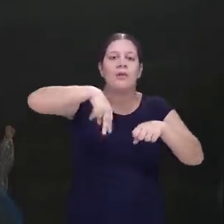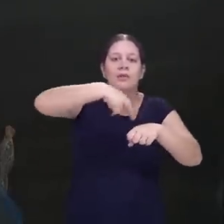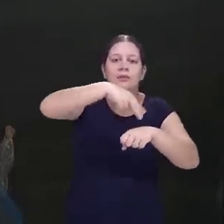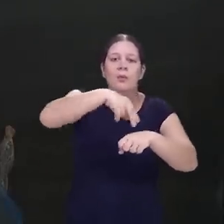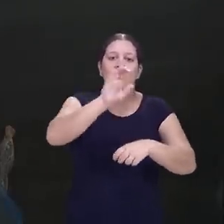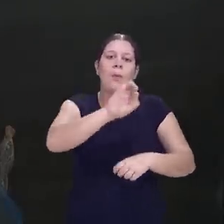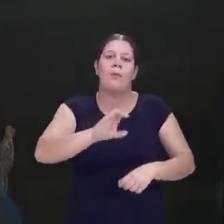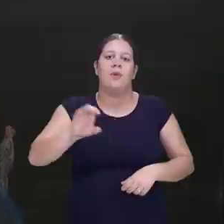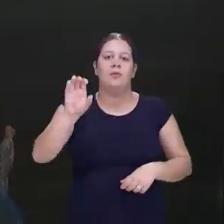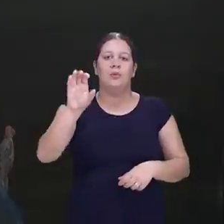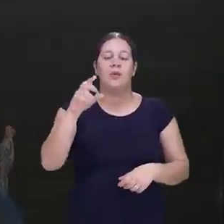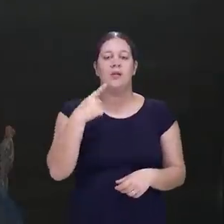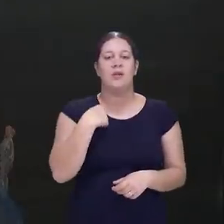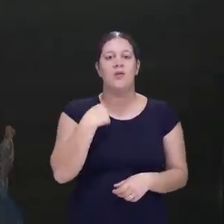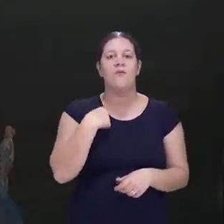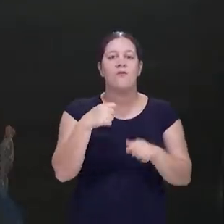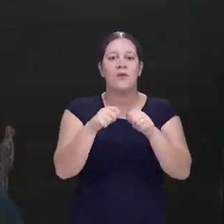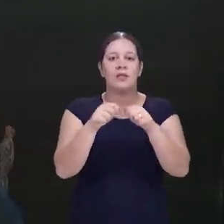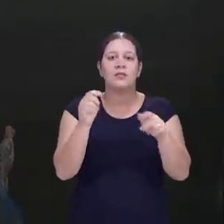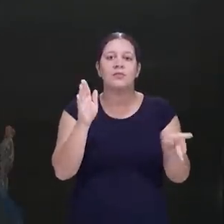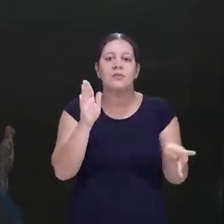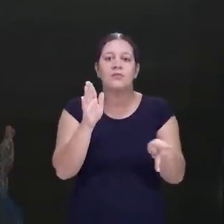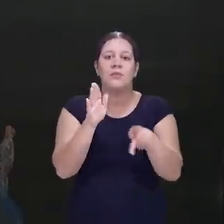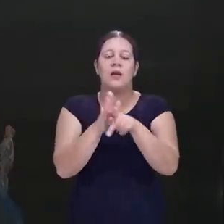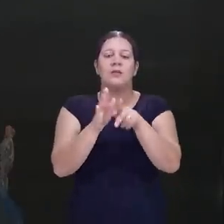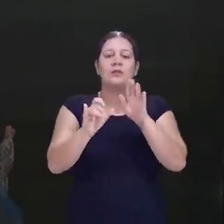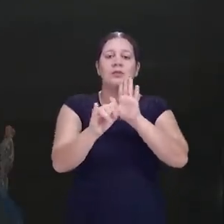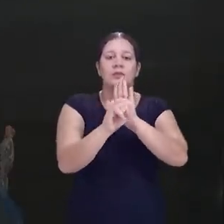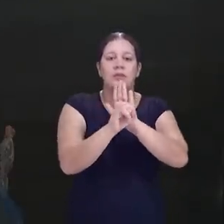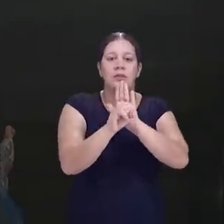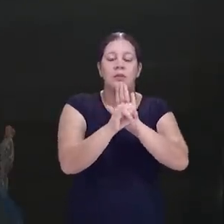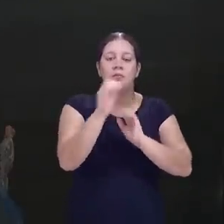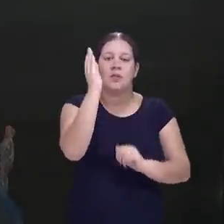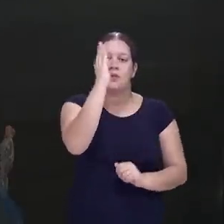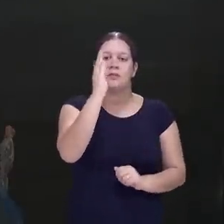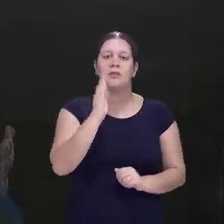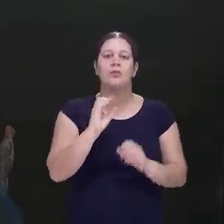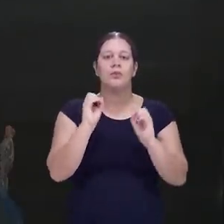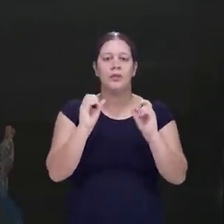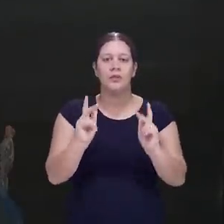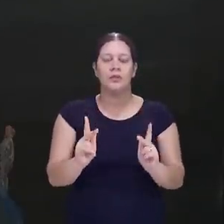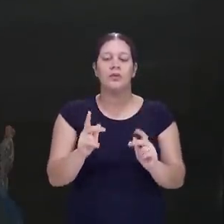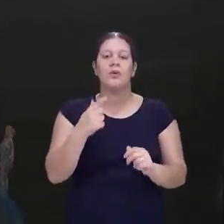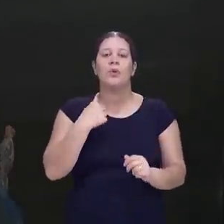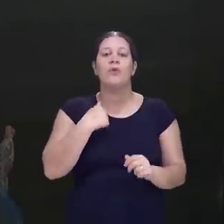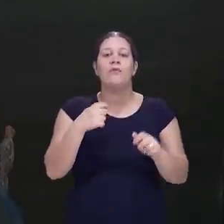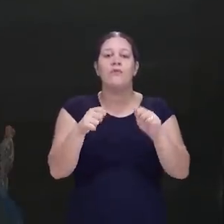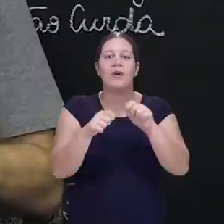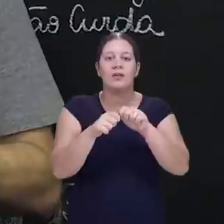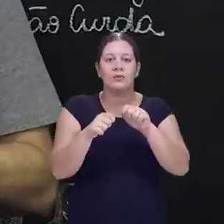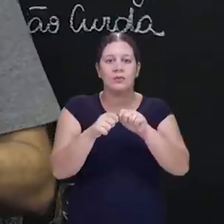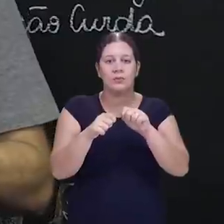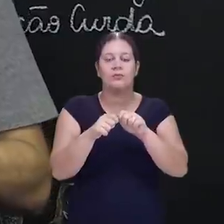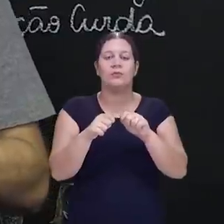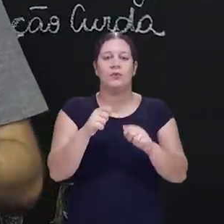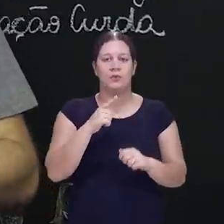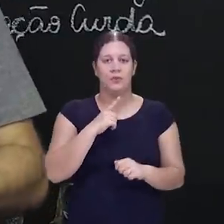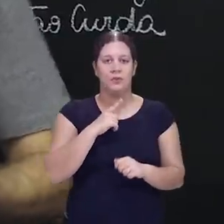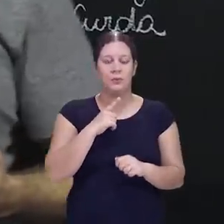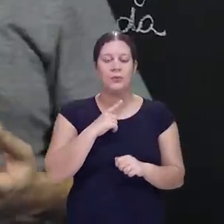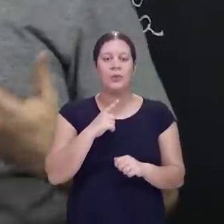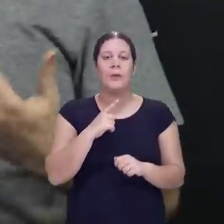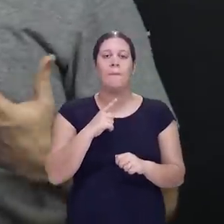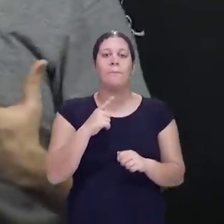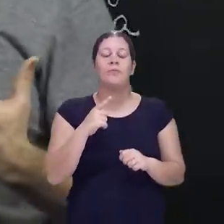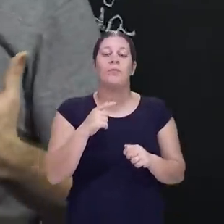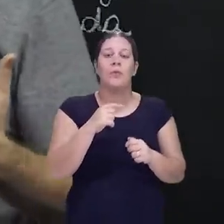por completo. Porque eu faço parte de uma identidade cultural brasileira, ok, eu faço isso, eu